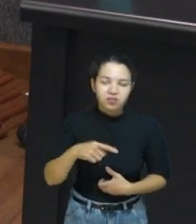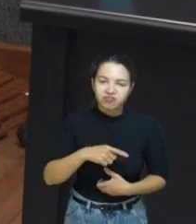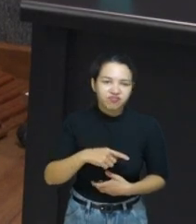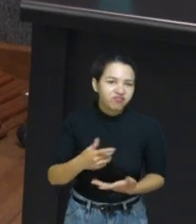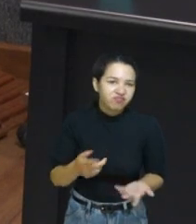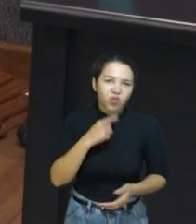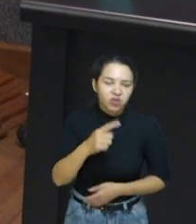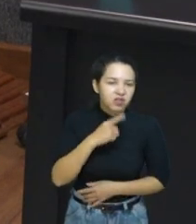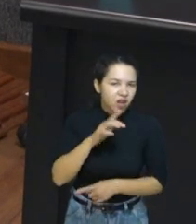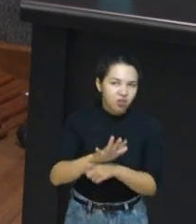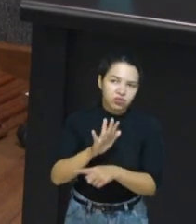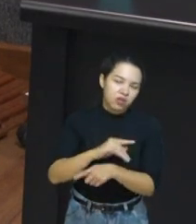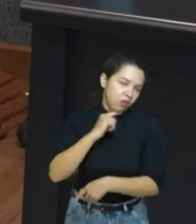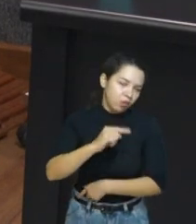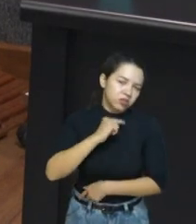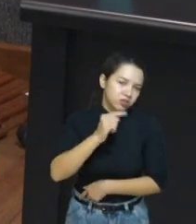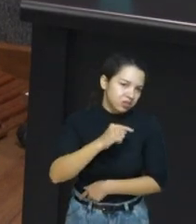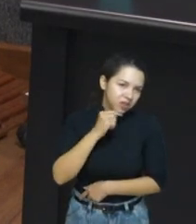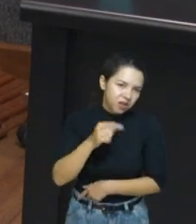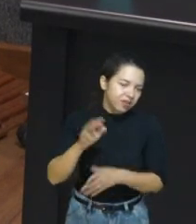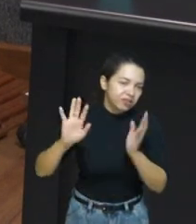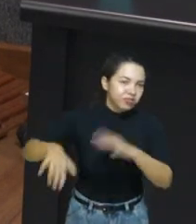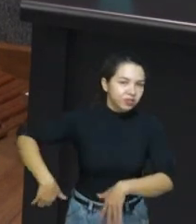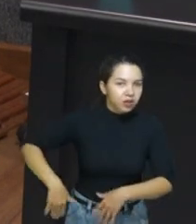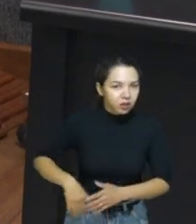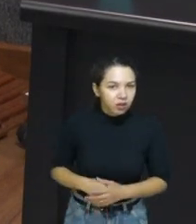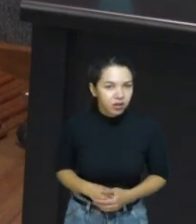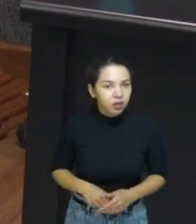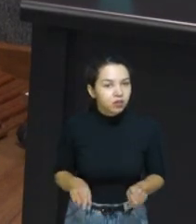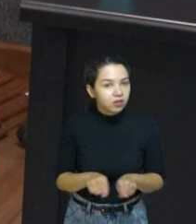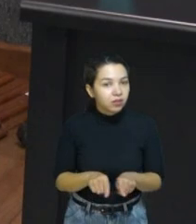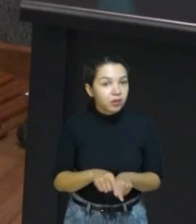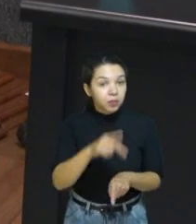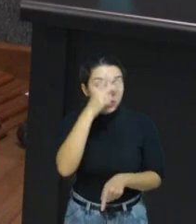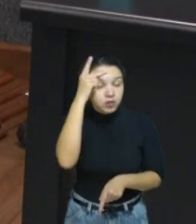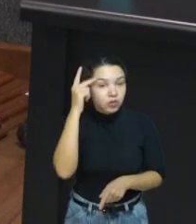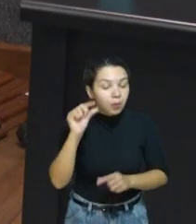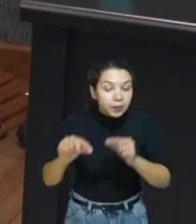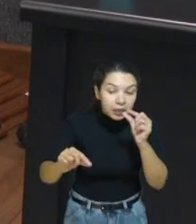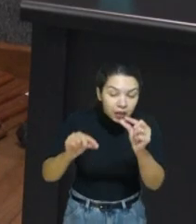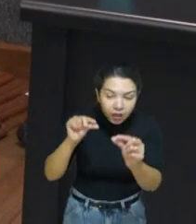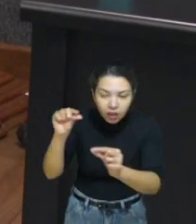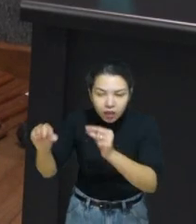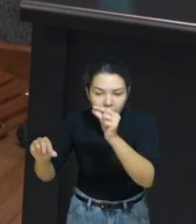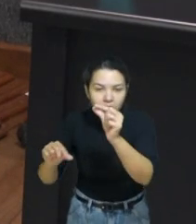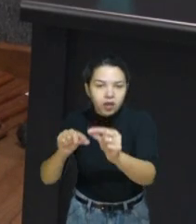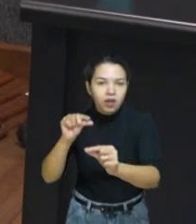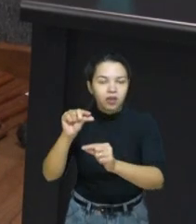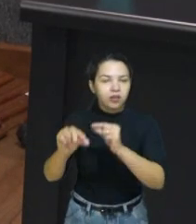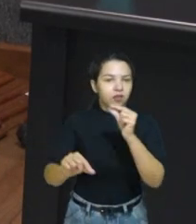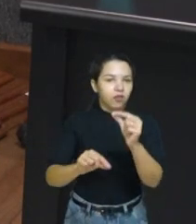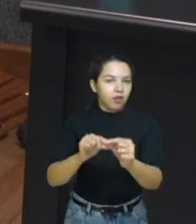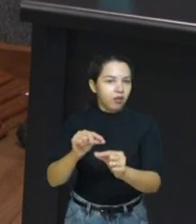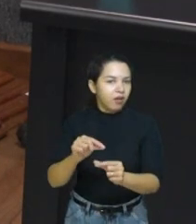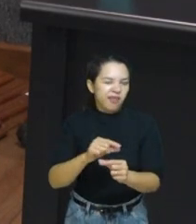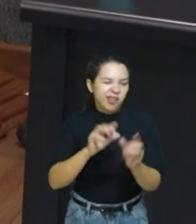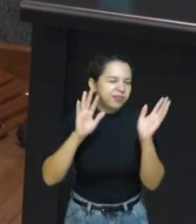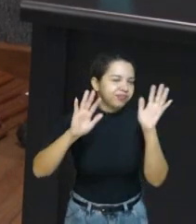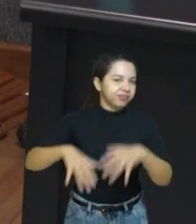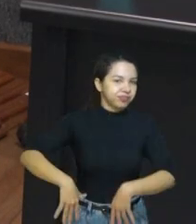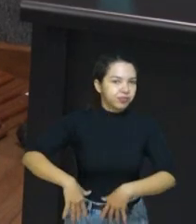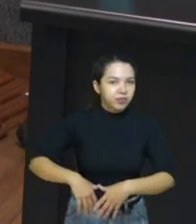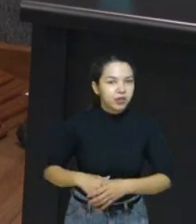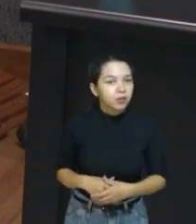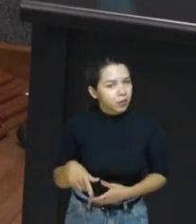atitudes. E a gente também percebe a falta de engajamento das pequenas atitudes. Mas a gente não pode recuar,